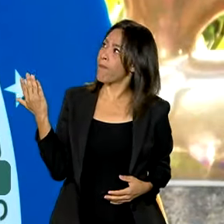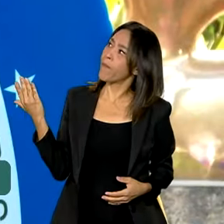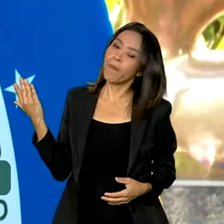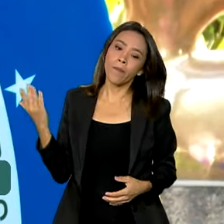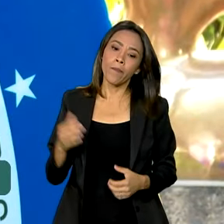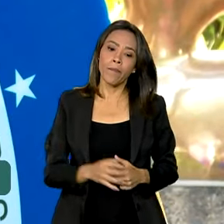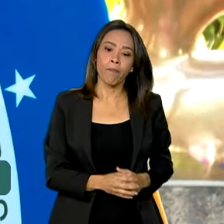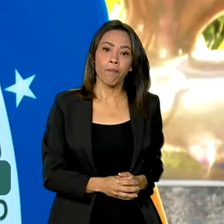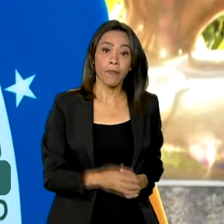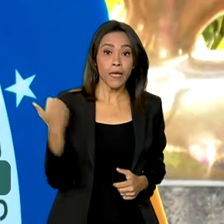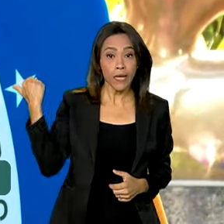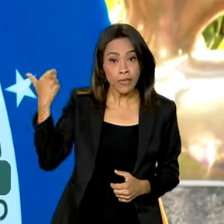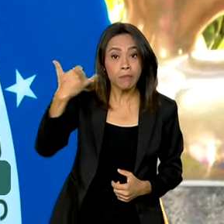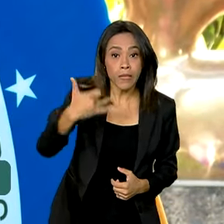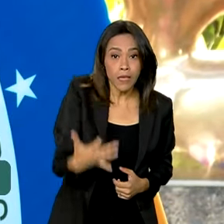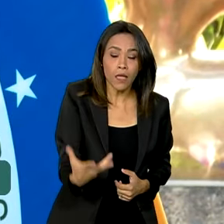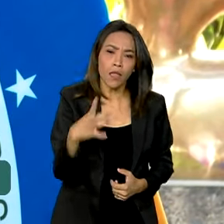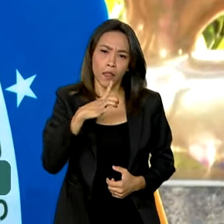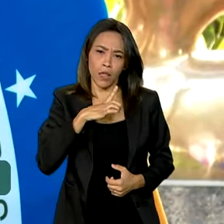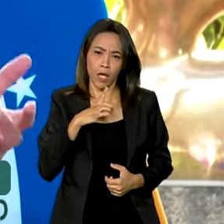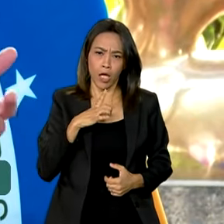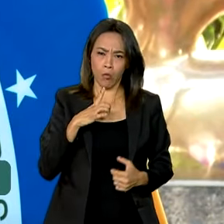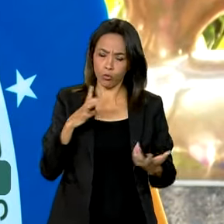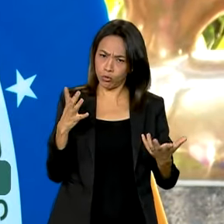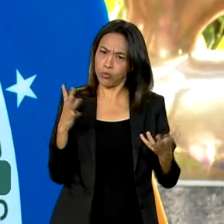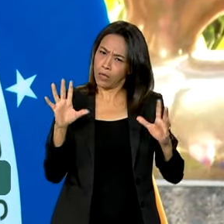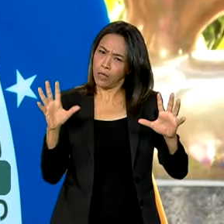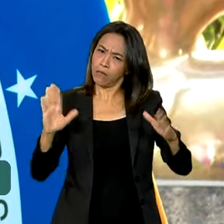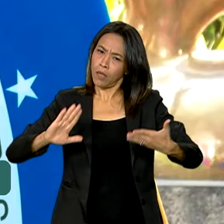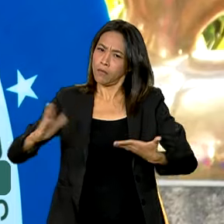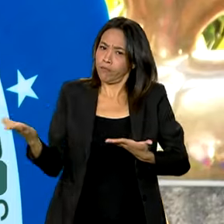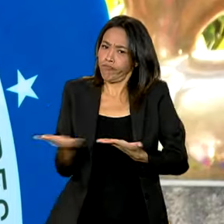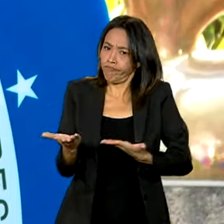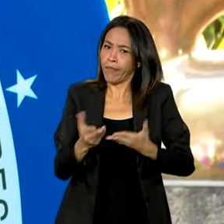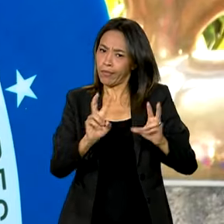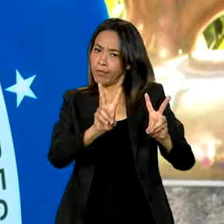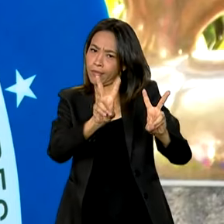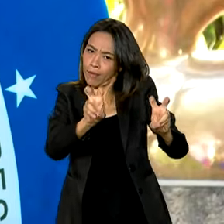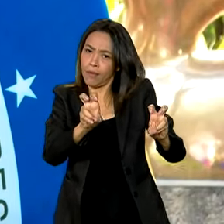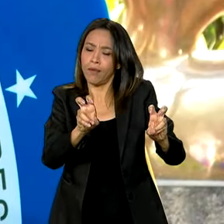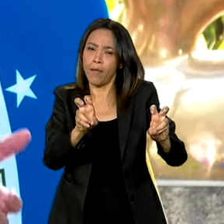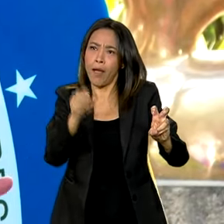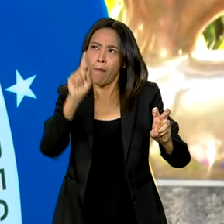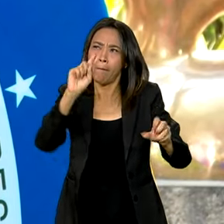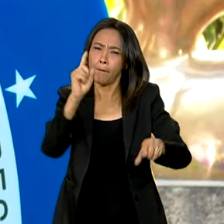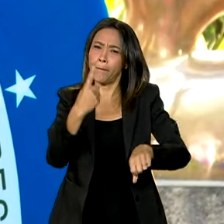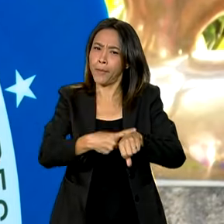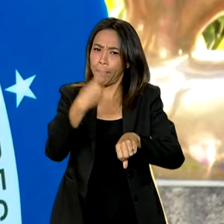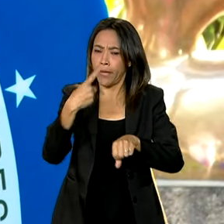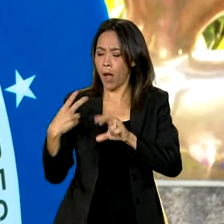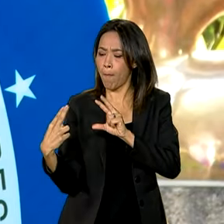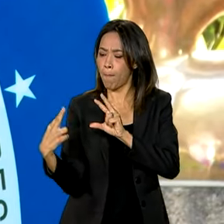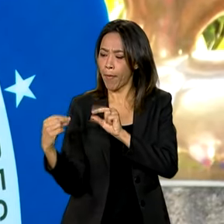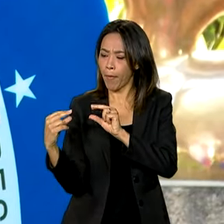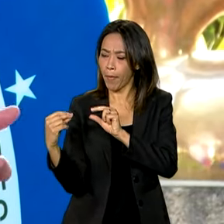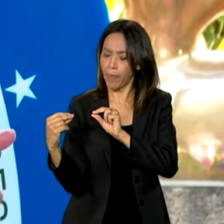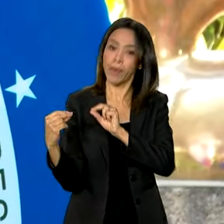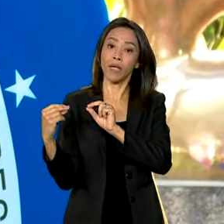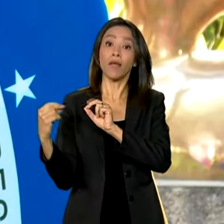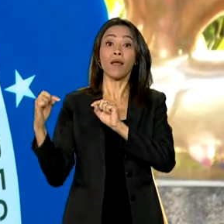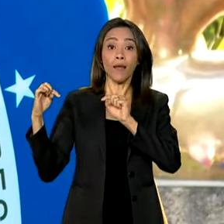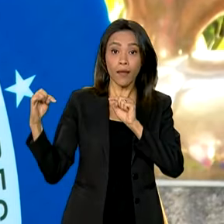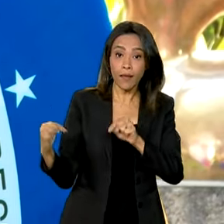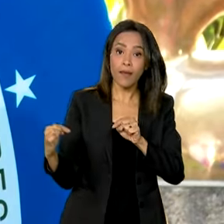temos questões, né, de mundos contemporâneos, que foi, na verdade, as questões que abordamos na primeira parte. E é ali que